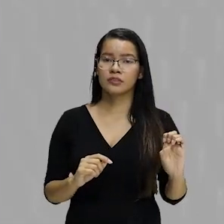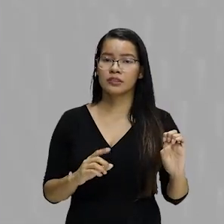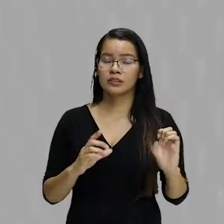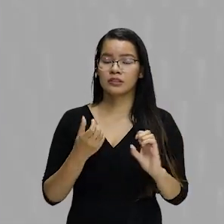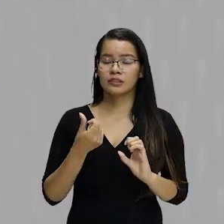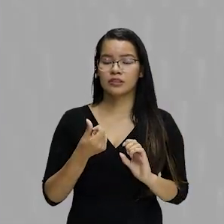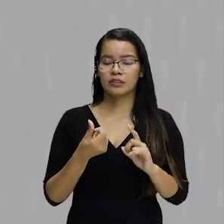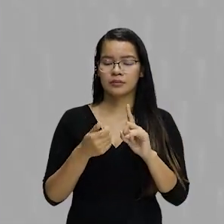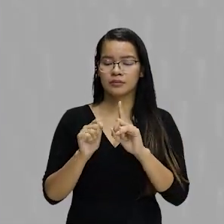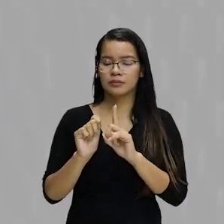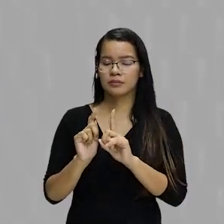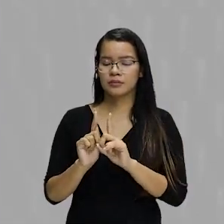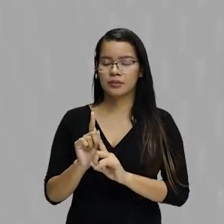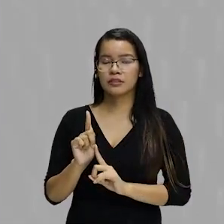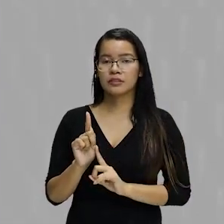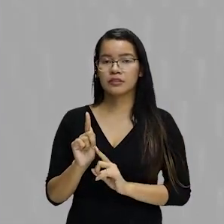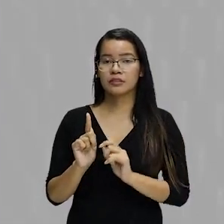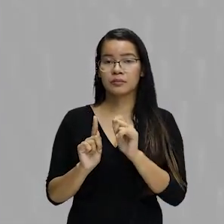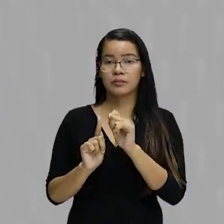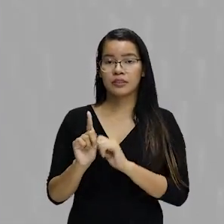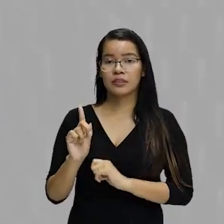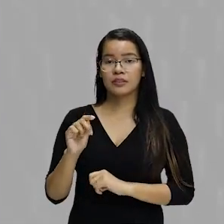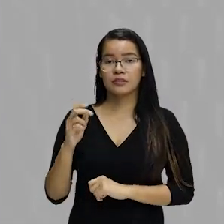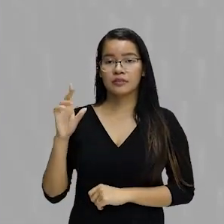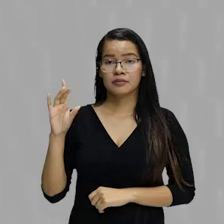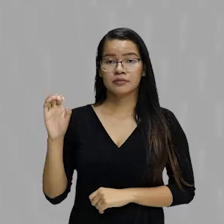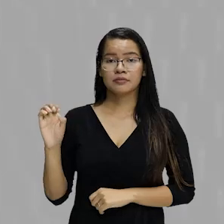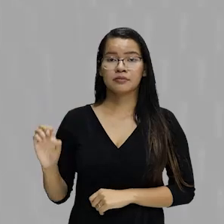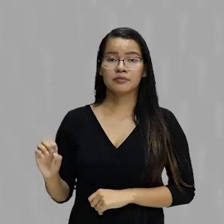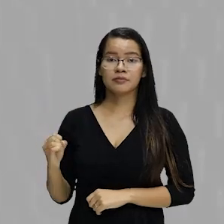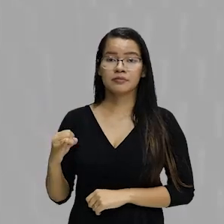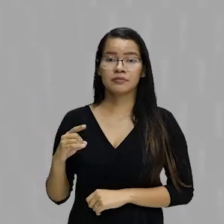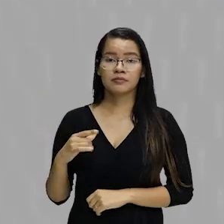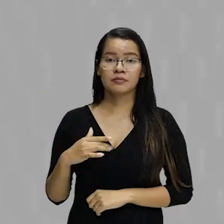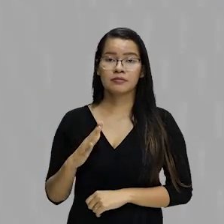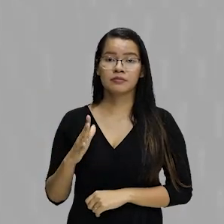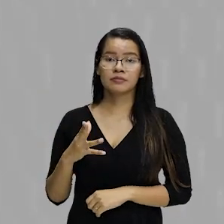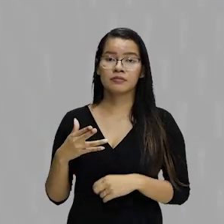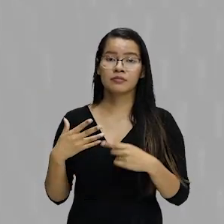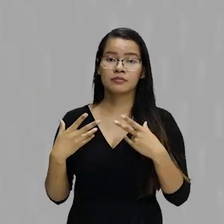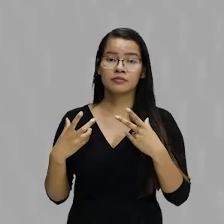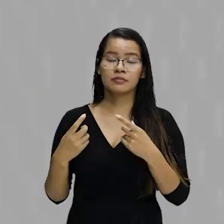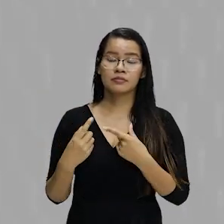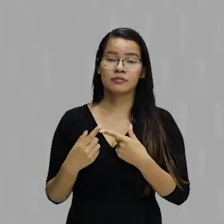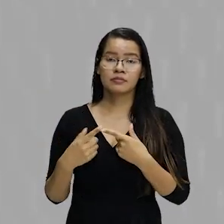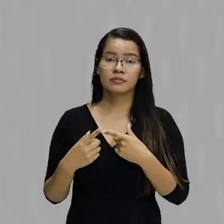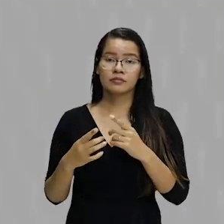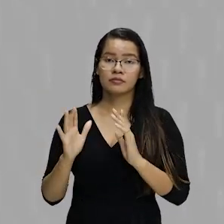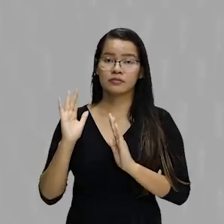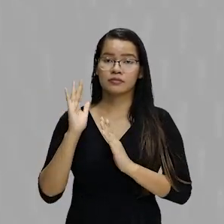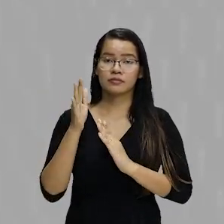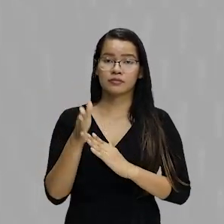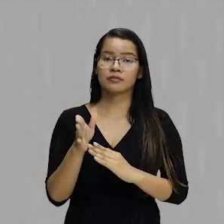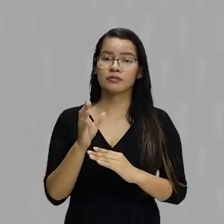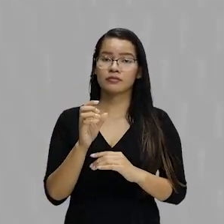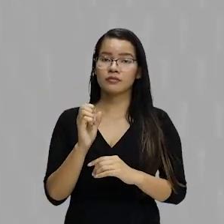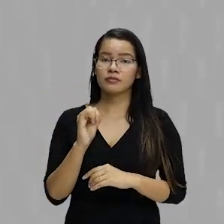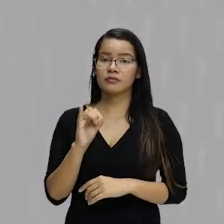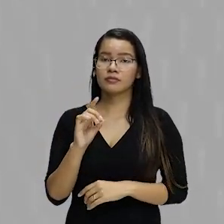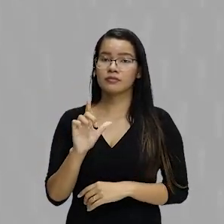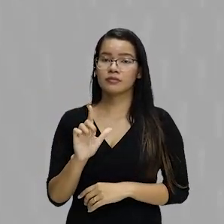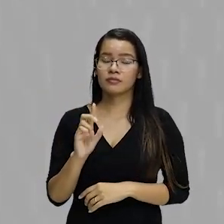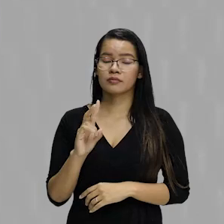esquerdo. Se você já teve essa percepção, justamente porque esse eixo que o Sol ele está se